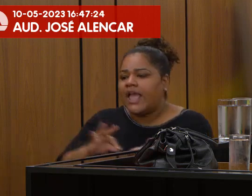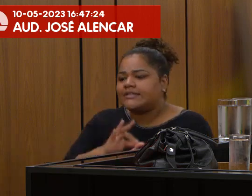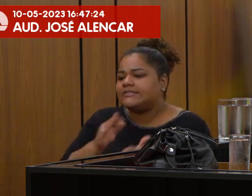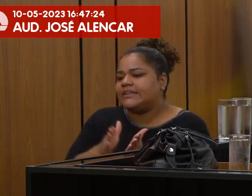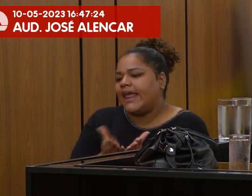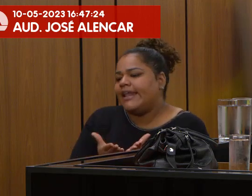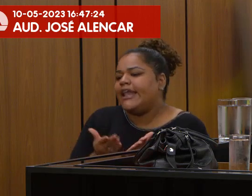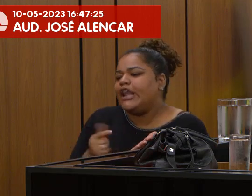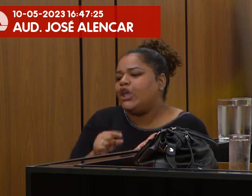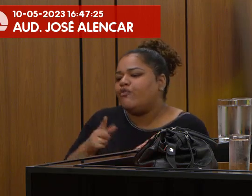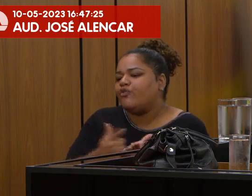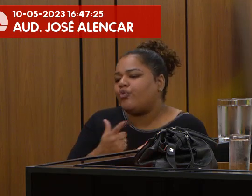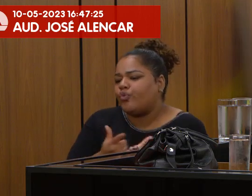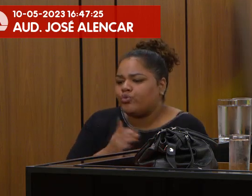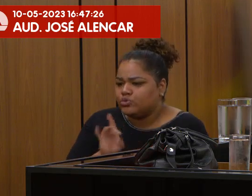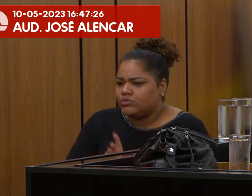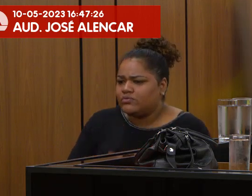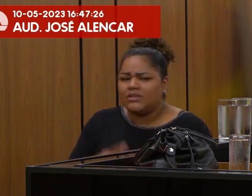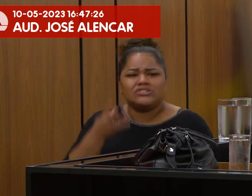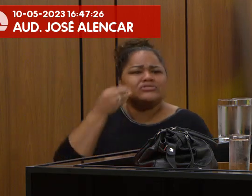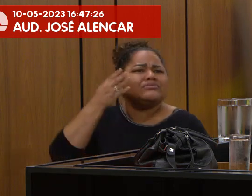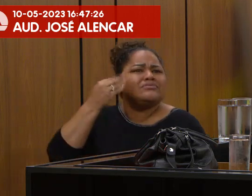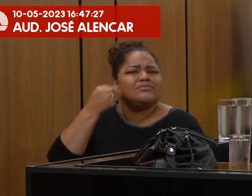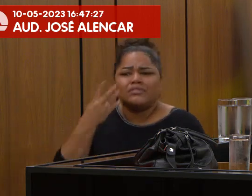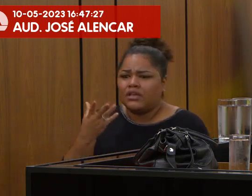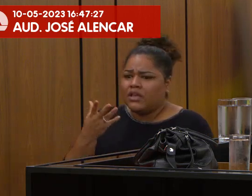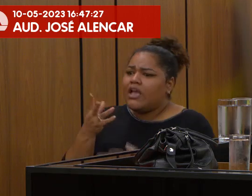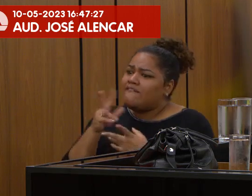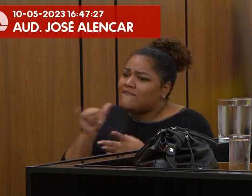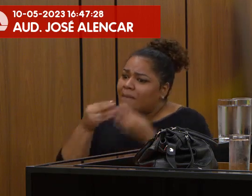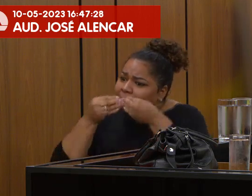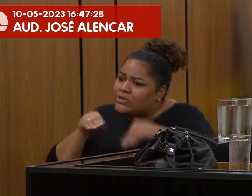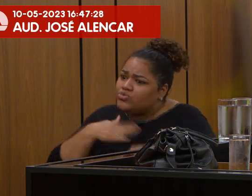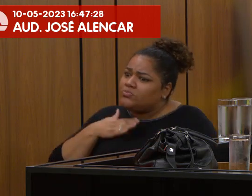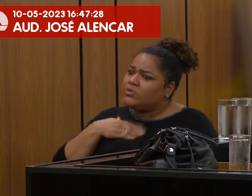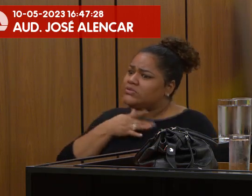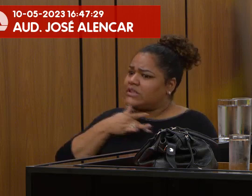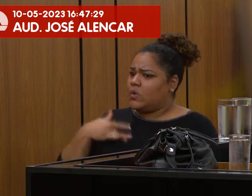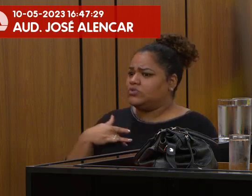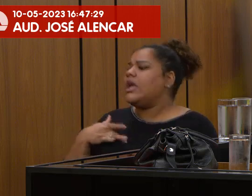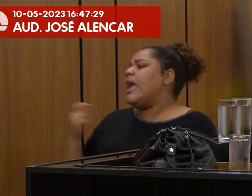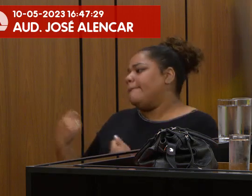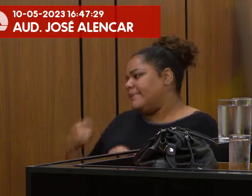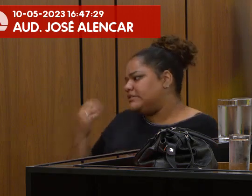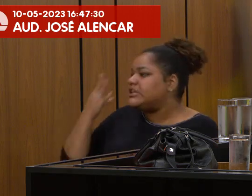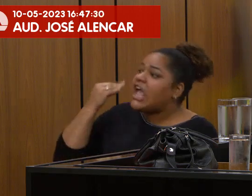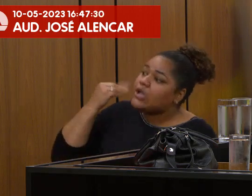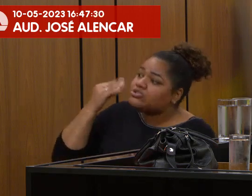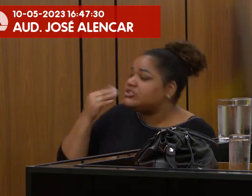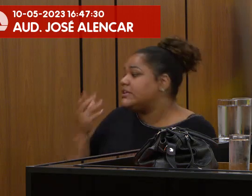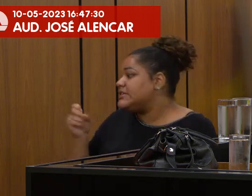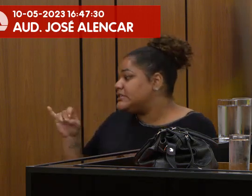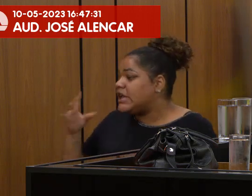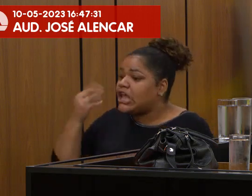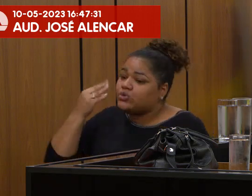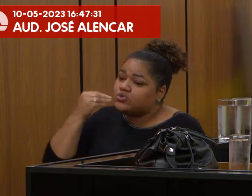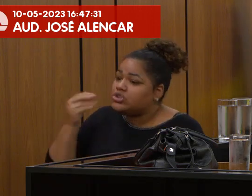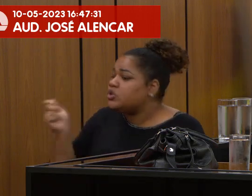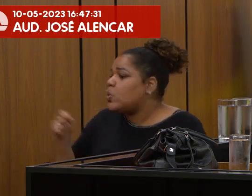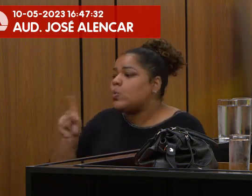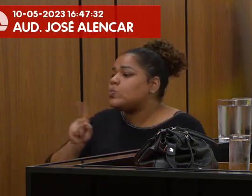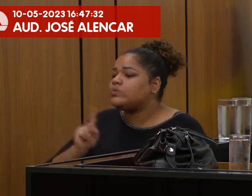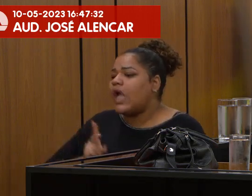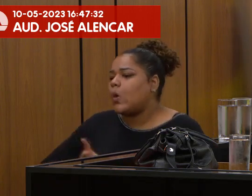e eu falei minha filha eu raciocínio demais vai prejudicar minha saúde não mas tem que fazer raio x não tem jeito de continuar